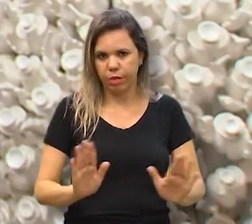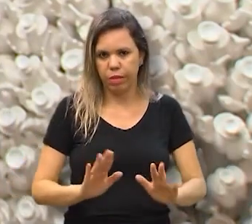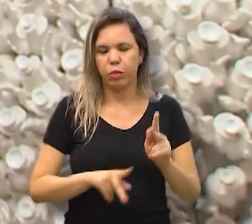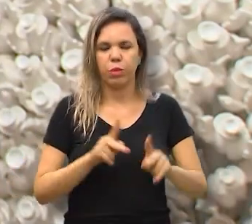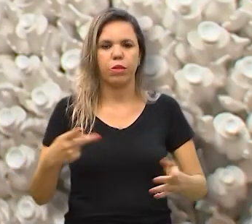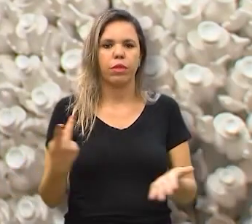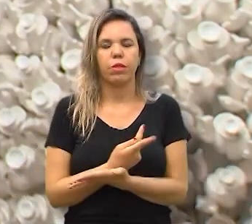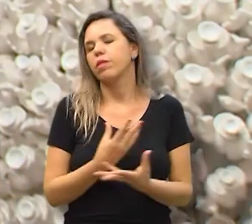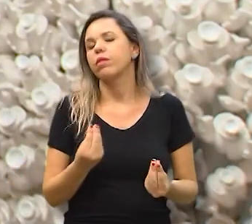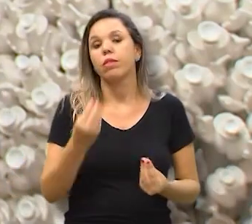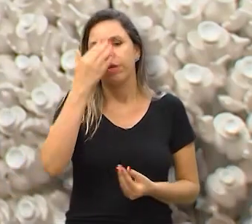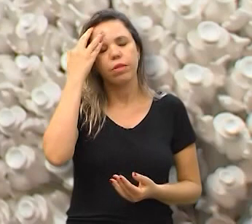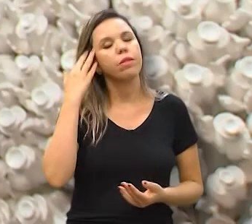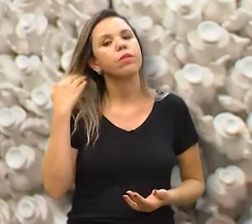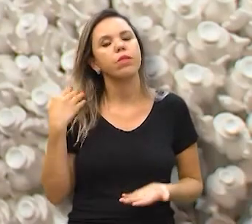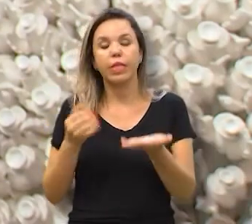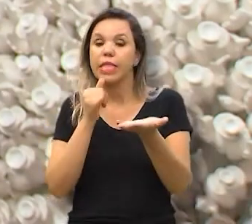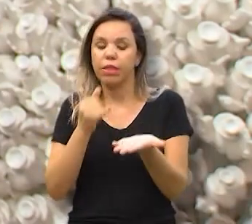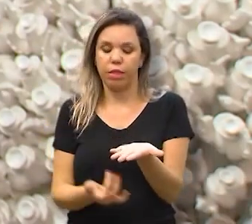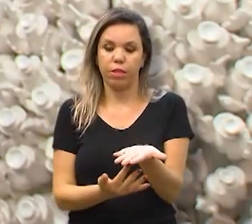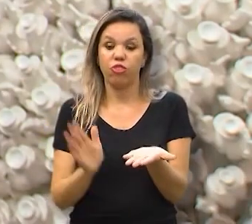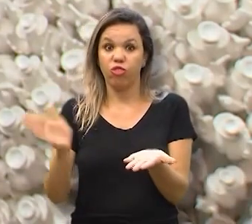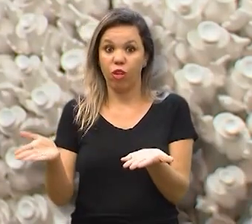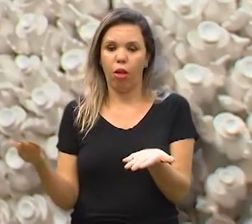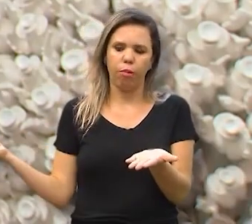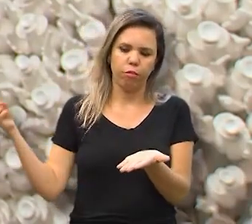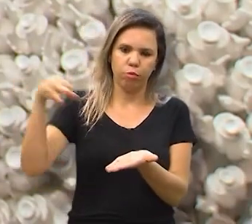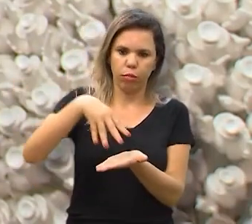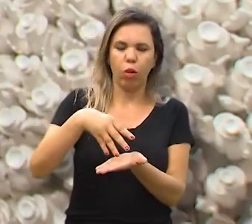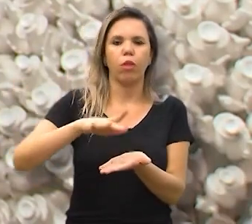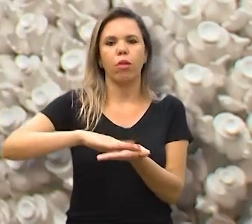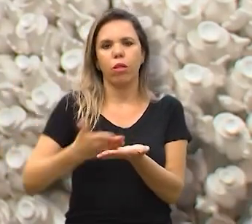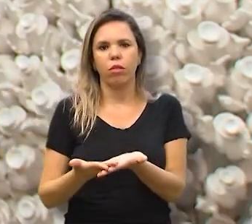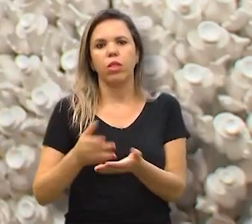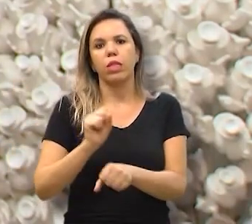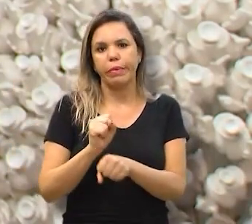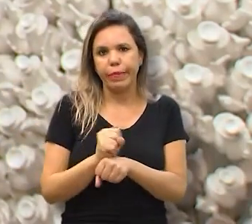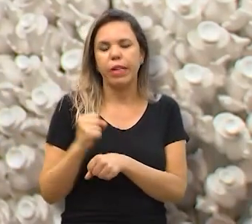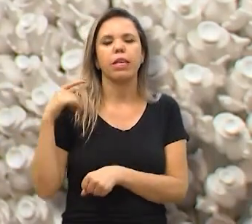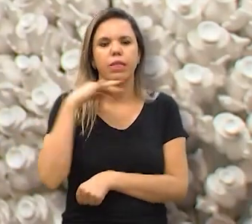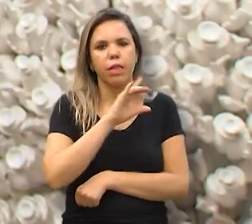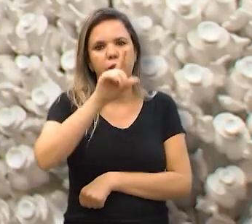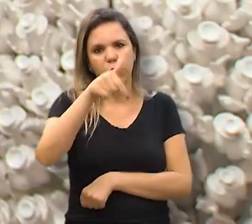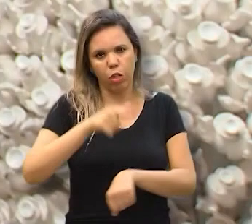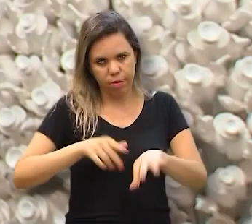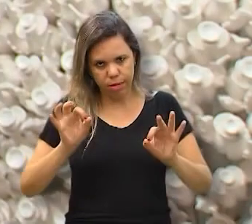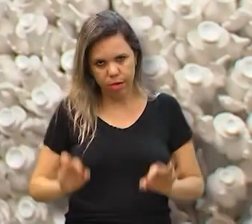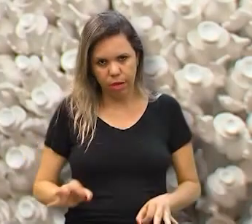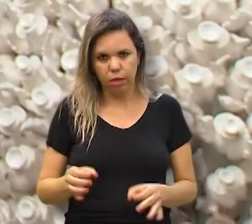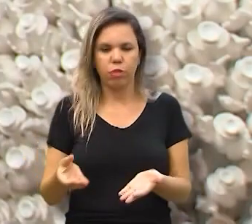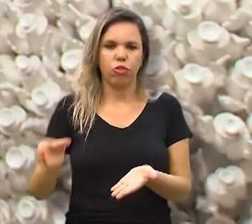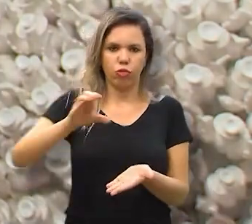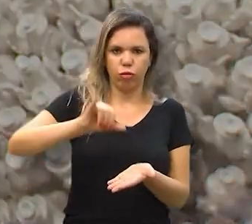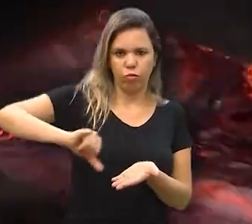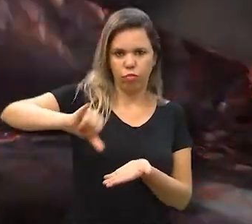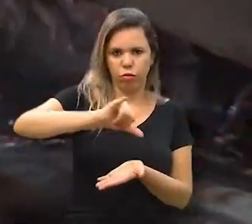pessoal comete muito. Coloca a frigideira no fogo e já quer começar a cozinhar. Não, a frigideira tem que ganhar temperatura. Na hora que a frigideira ganhar temperatura,